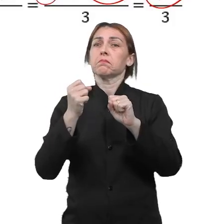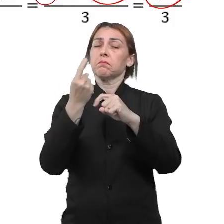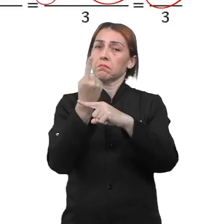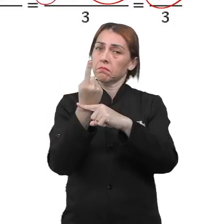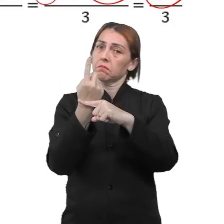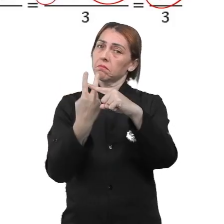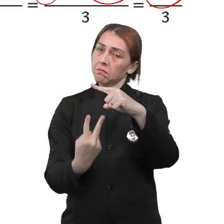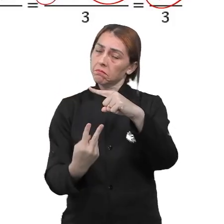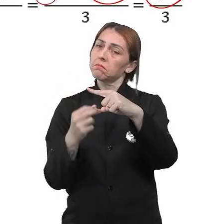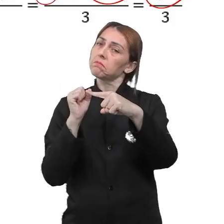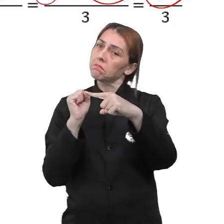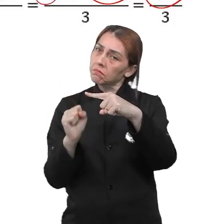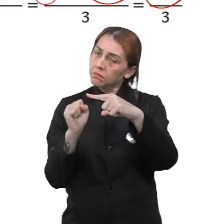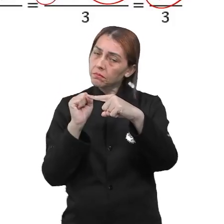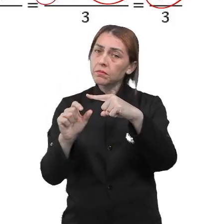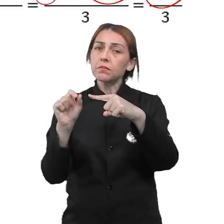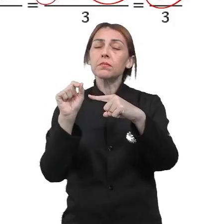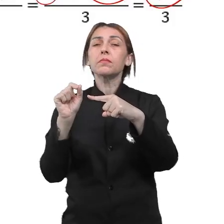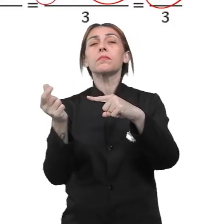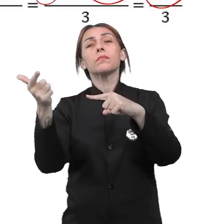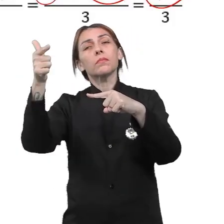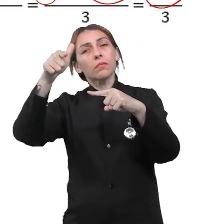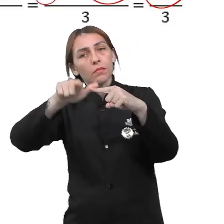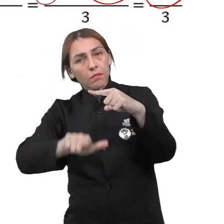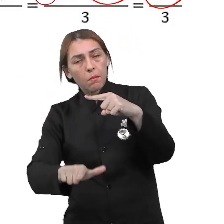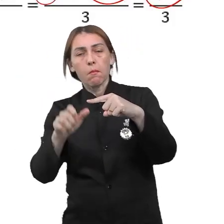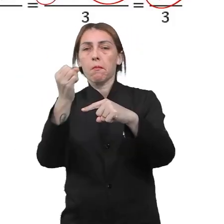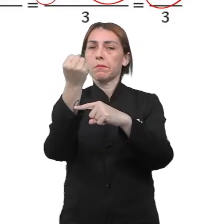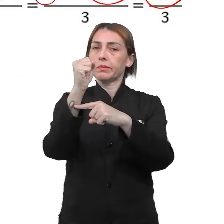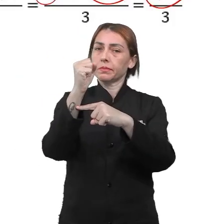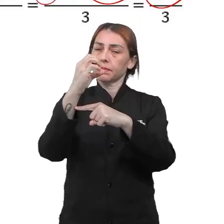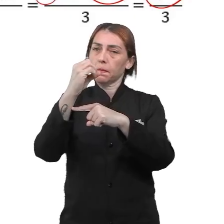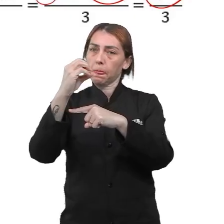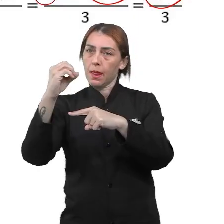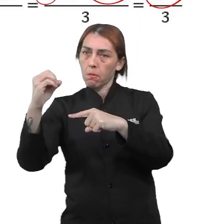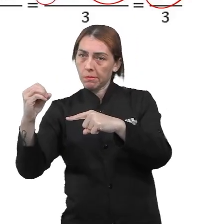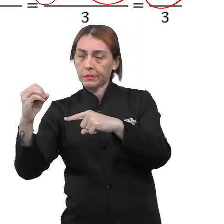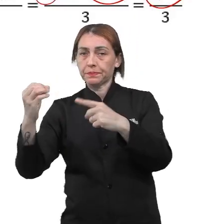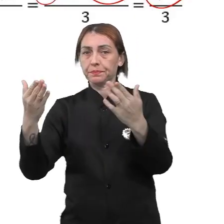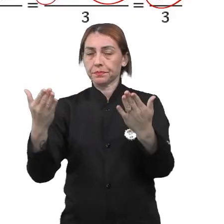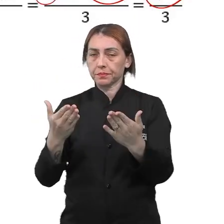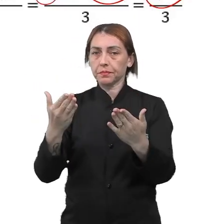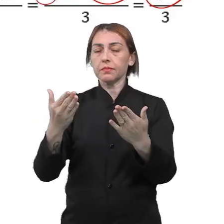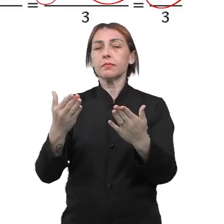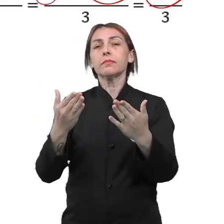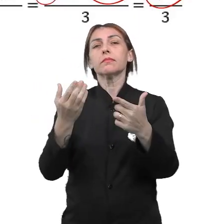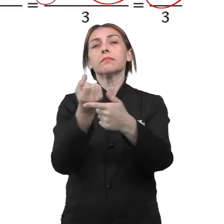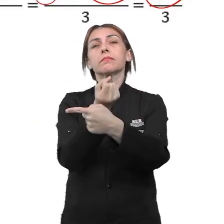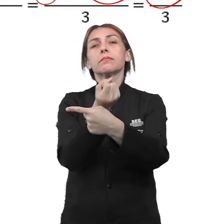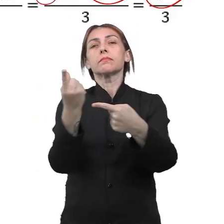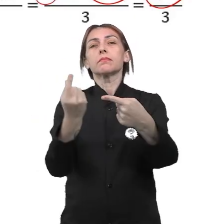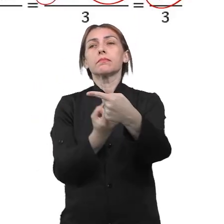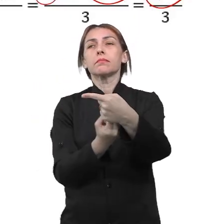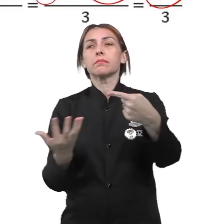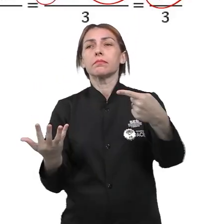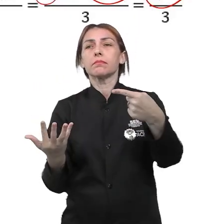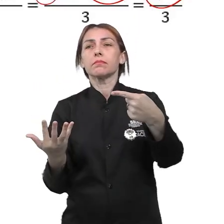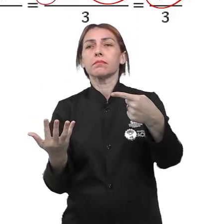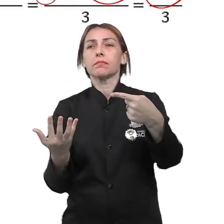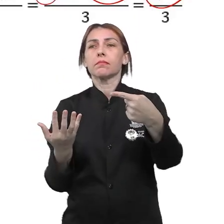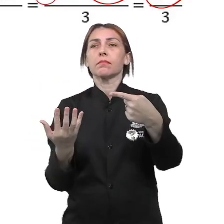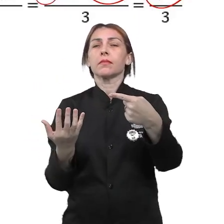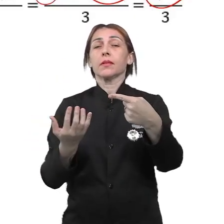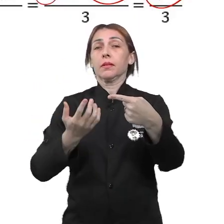muito bem. Então, o que eu vou fazer? Eu vou repetir aqui o 800 e vou trabalhar aqui a ideia das frações, tá bom? Ou seja, eu vou repetir a